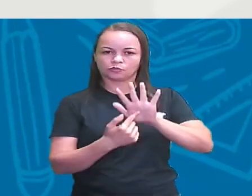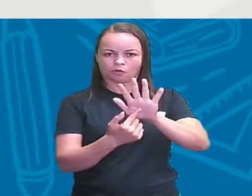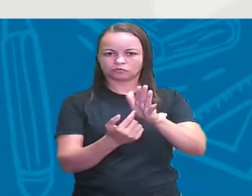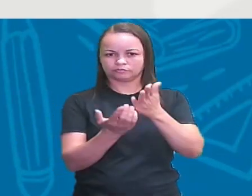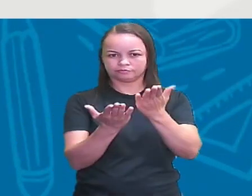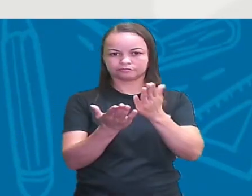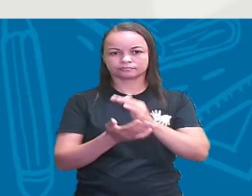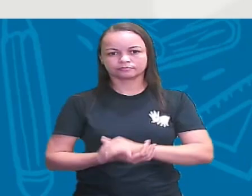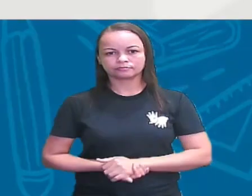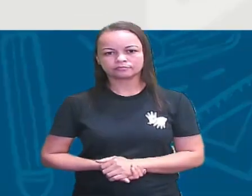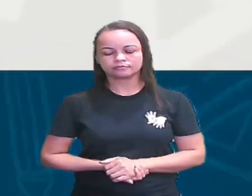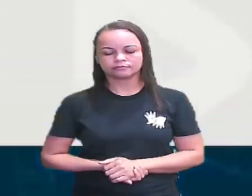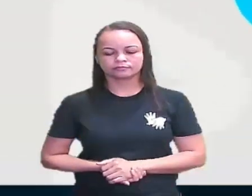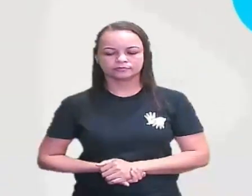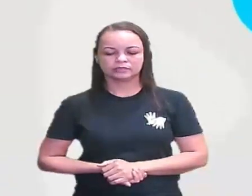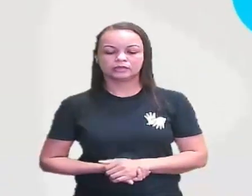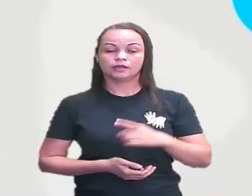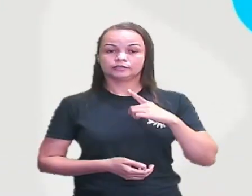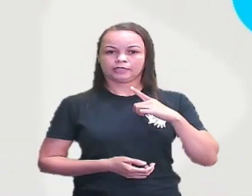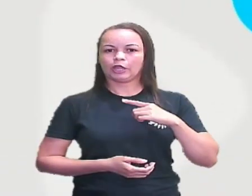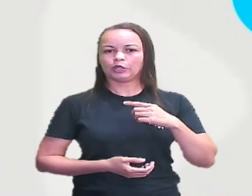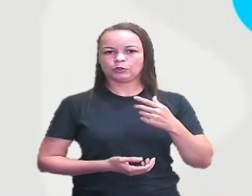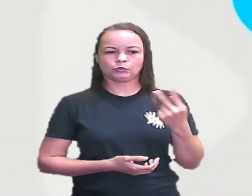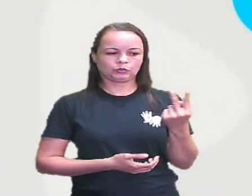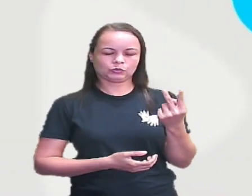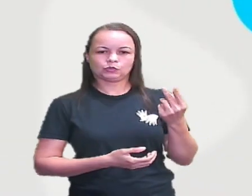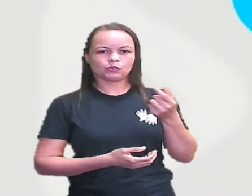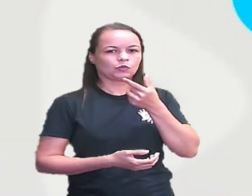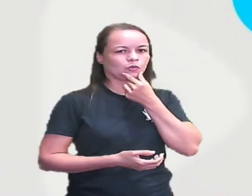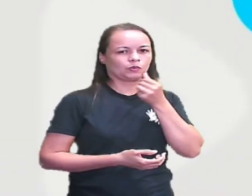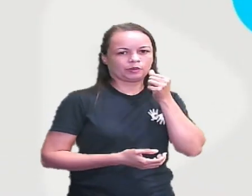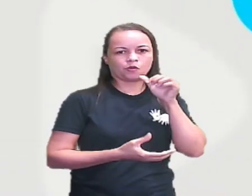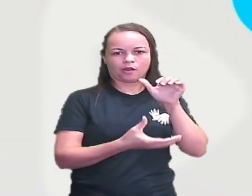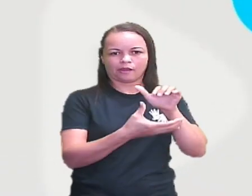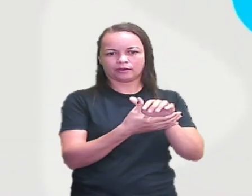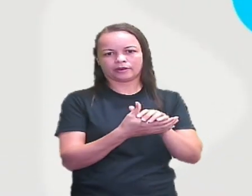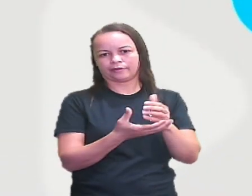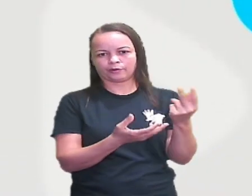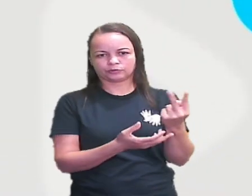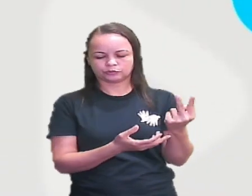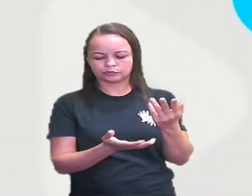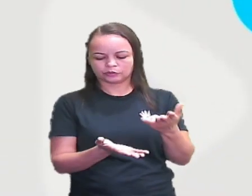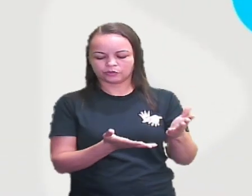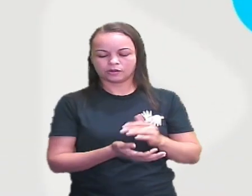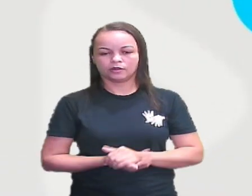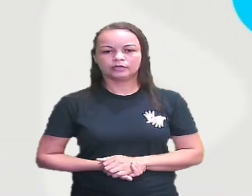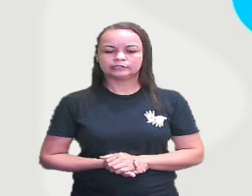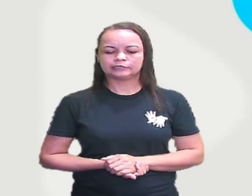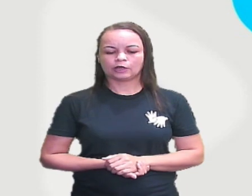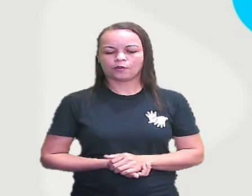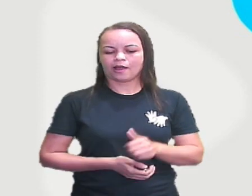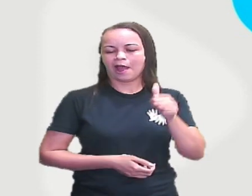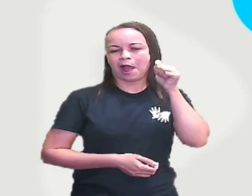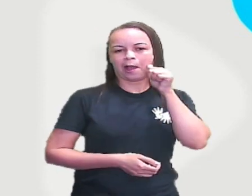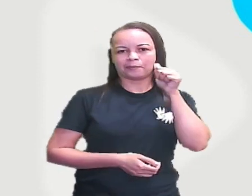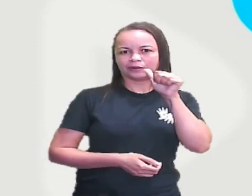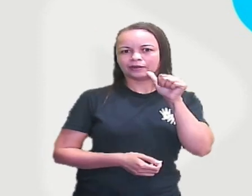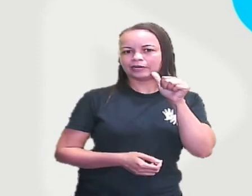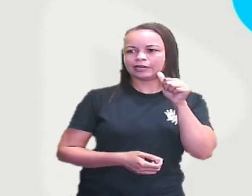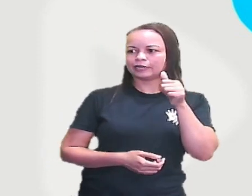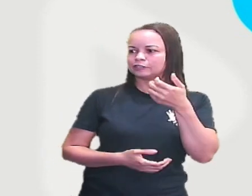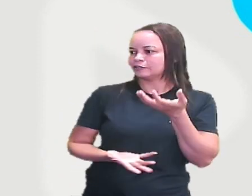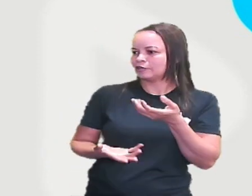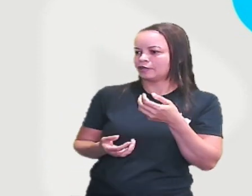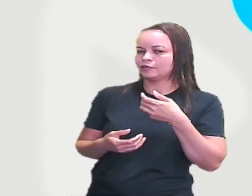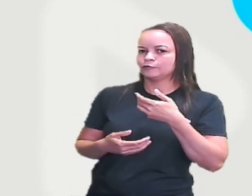aqui, tem um casal, né, e olha só, a moça está cheia de expectativas,